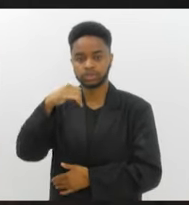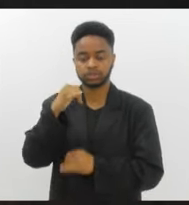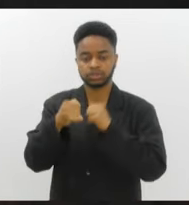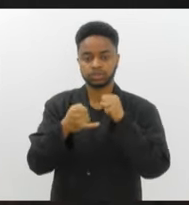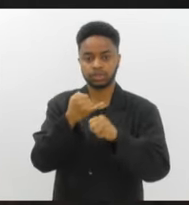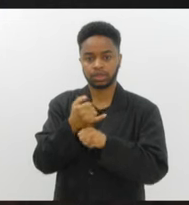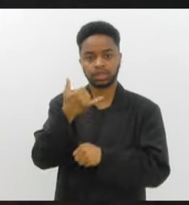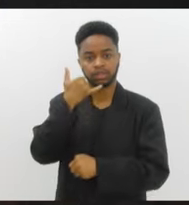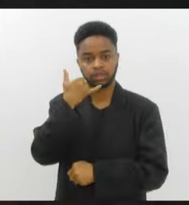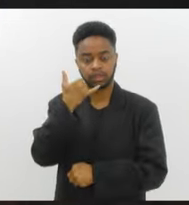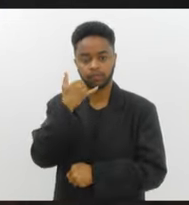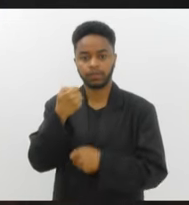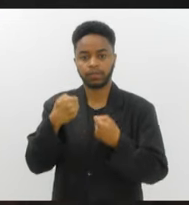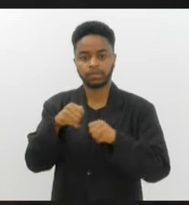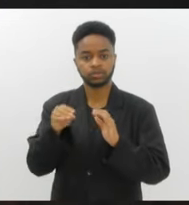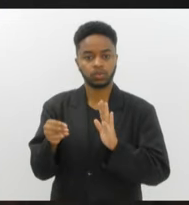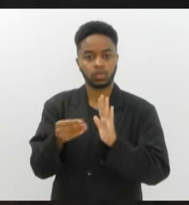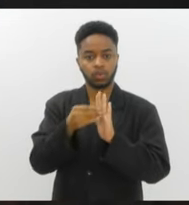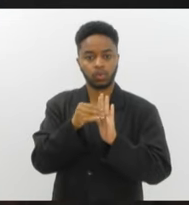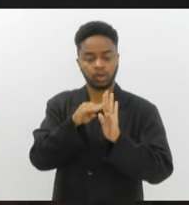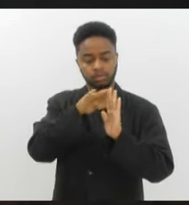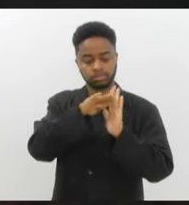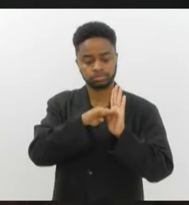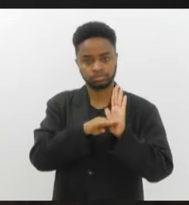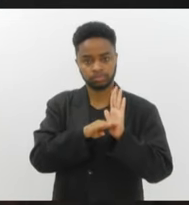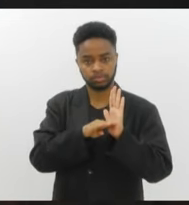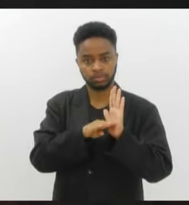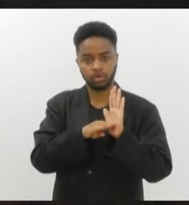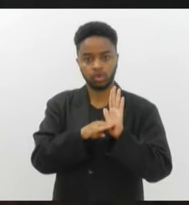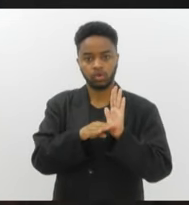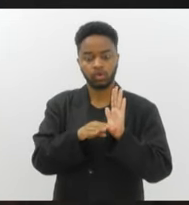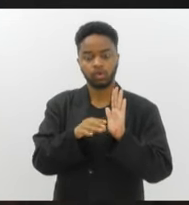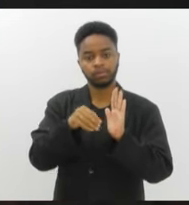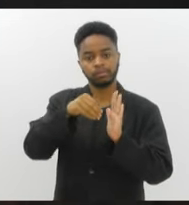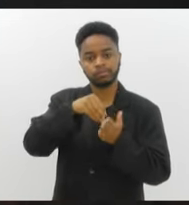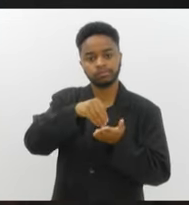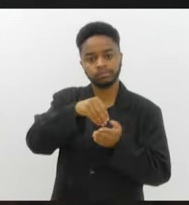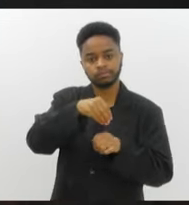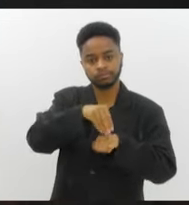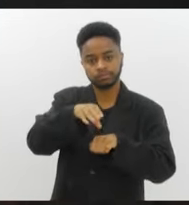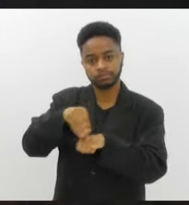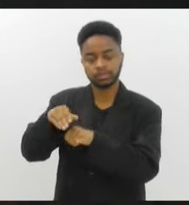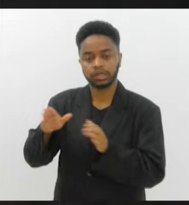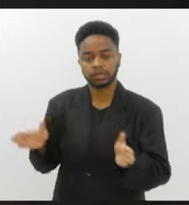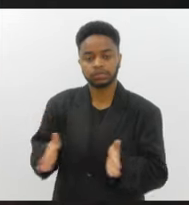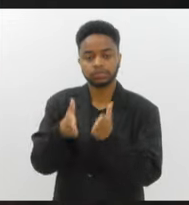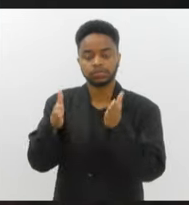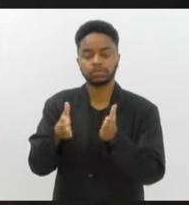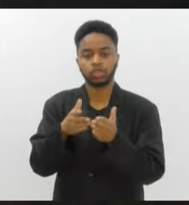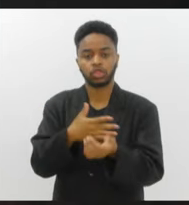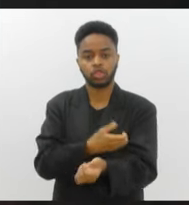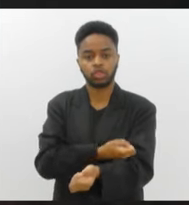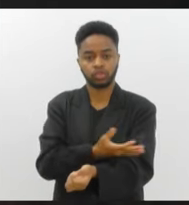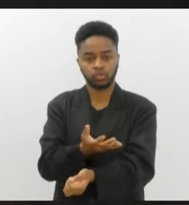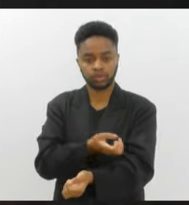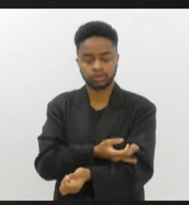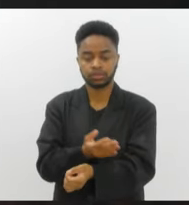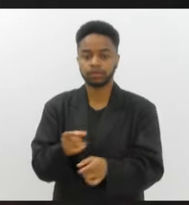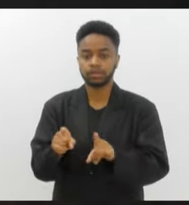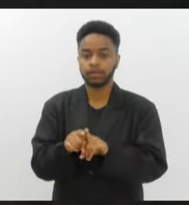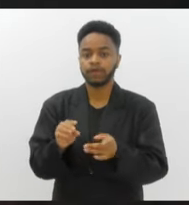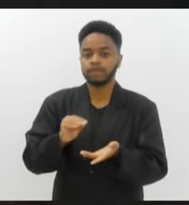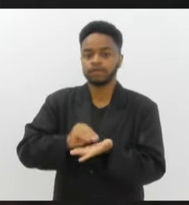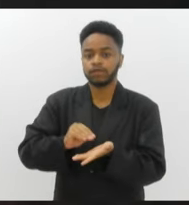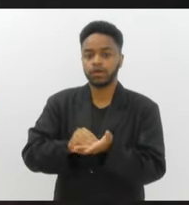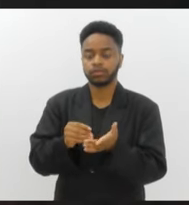telefone a incluírem em suas faturas mensagens que incentivem a doação de sangue, pendendo de pareceres